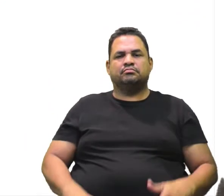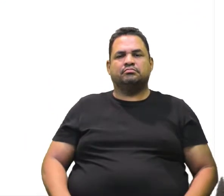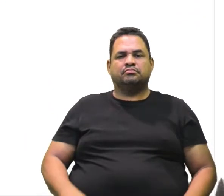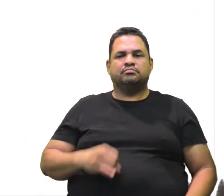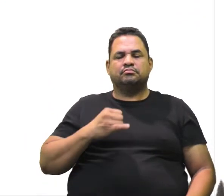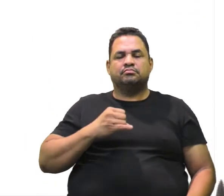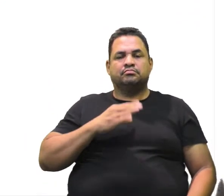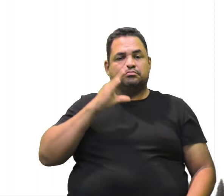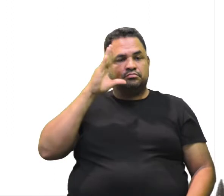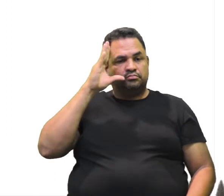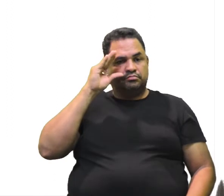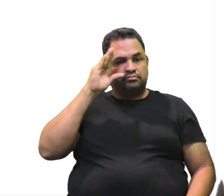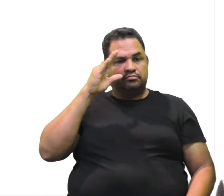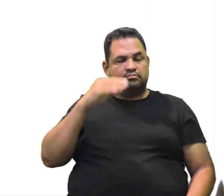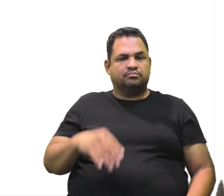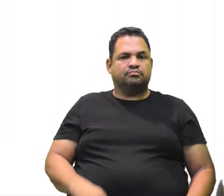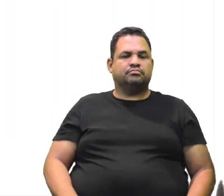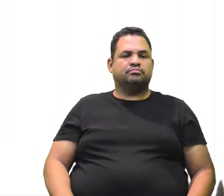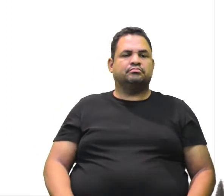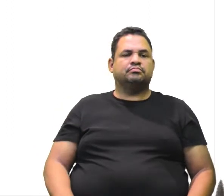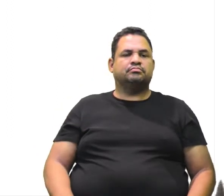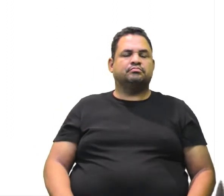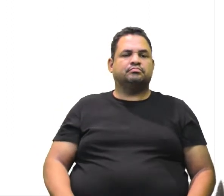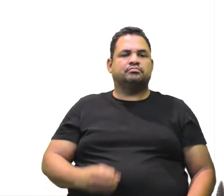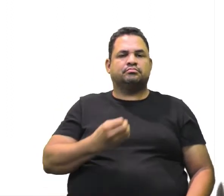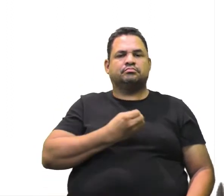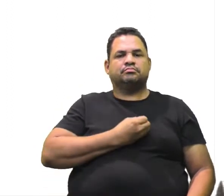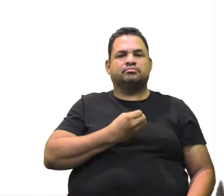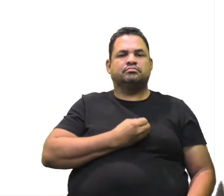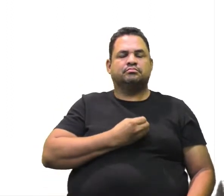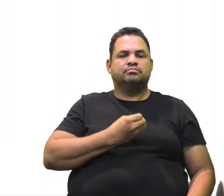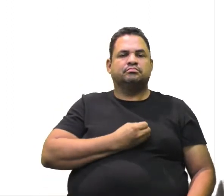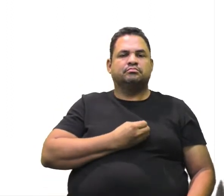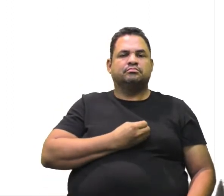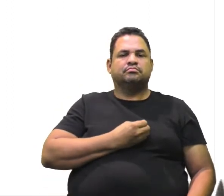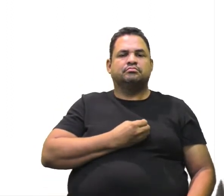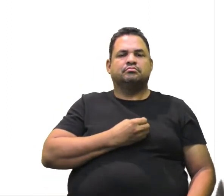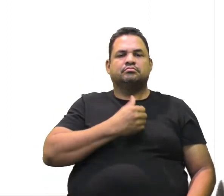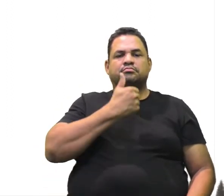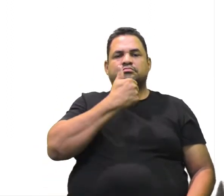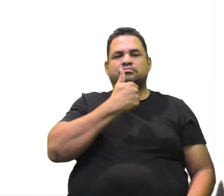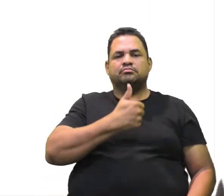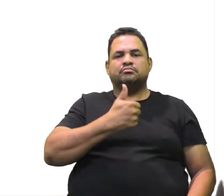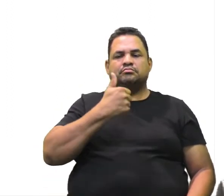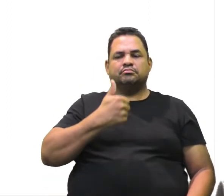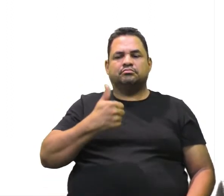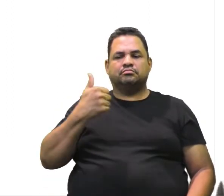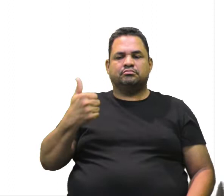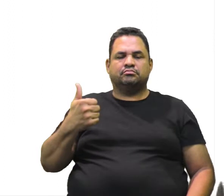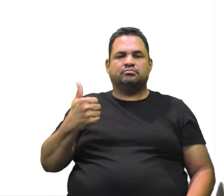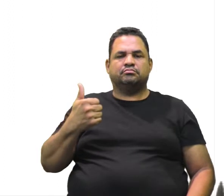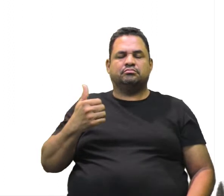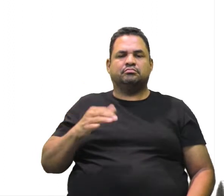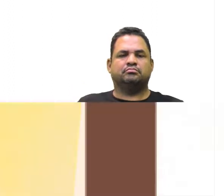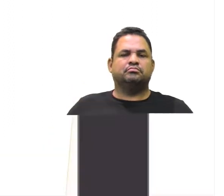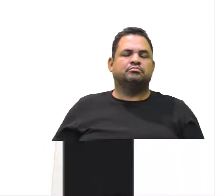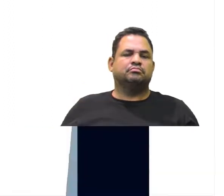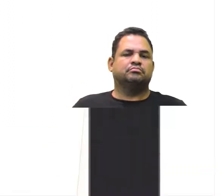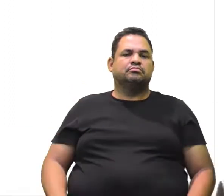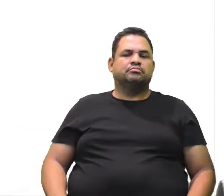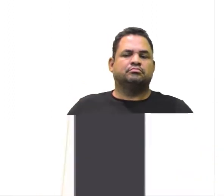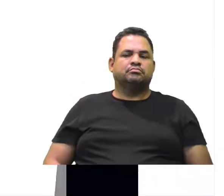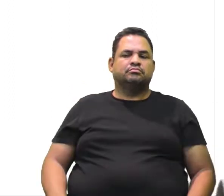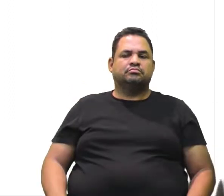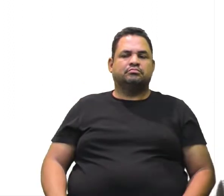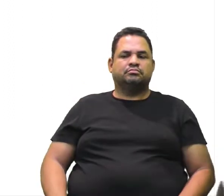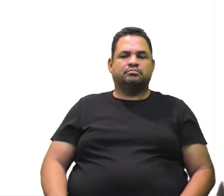muito interessante. A questão de número 111, que foi, olha